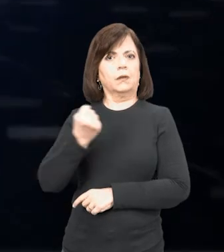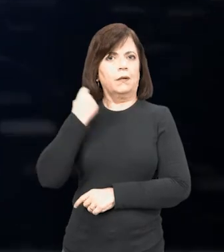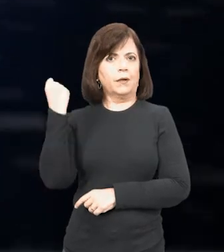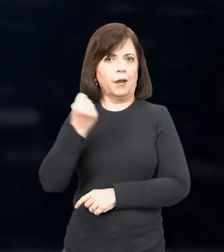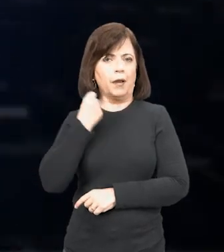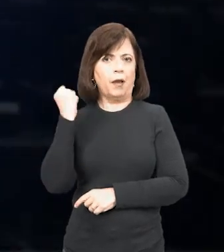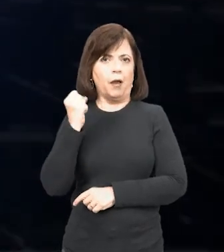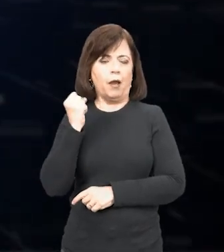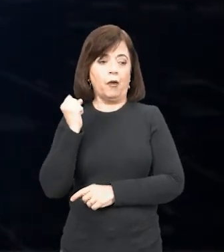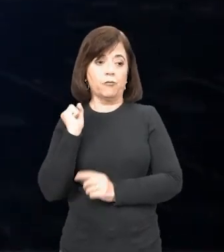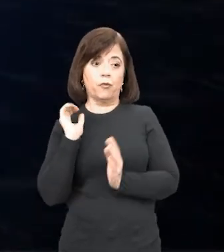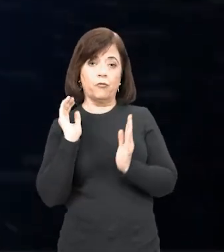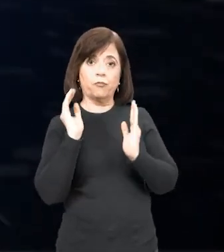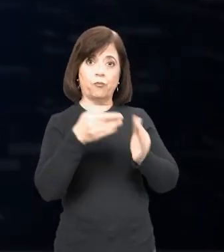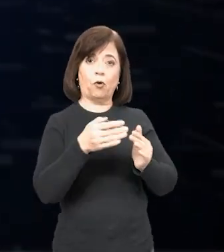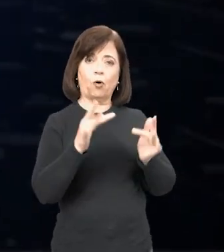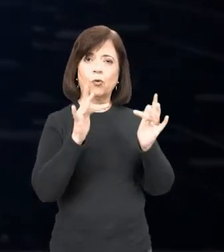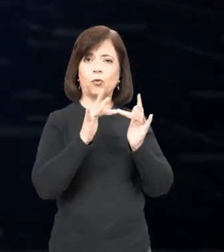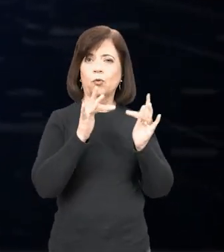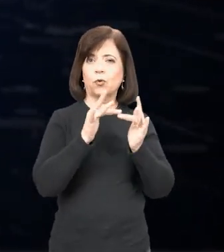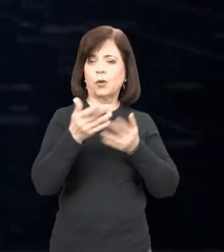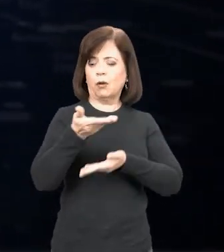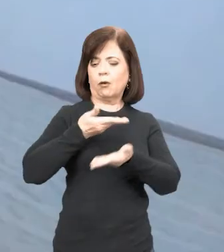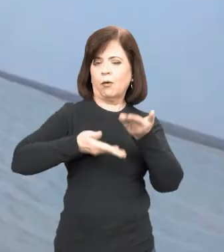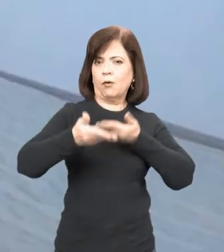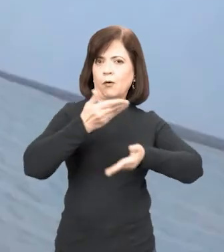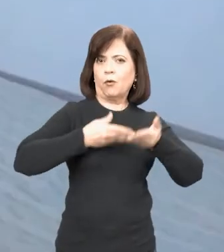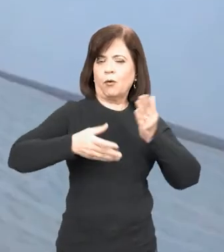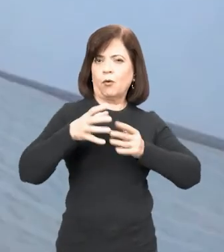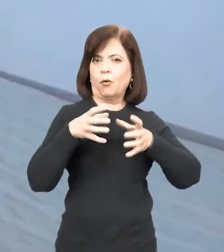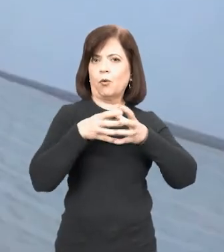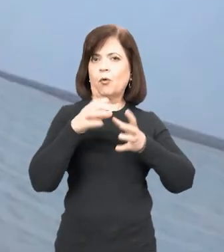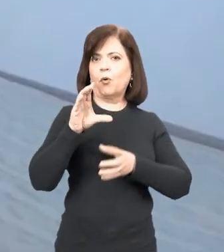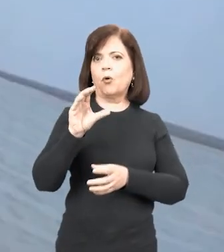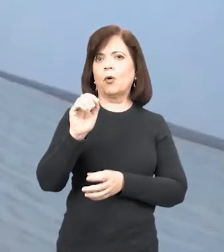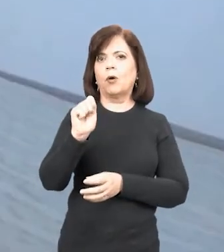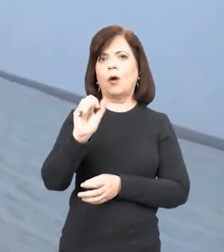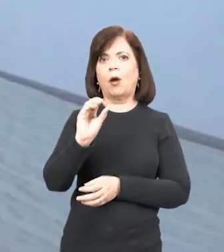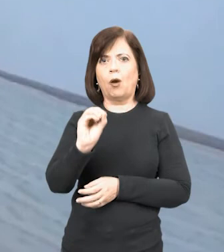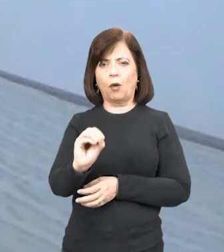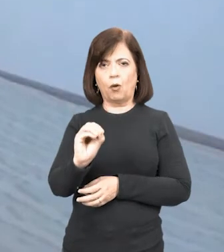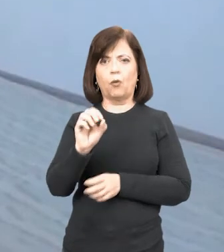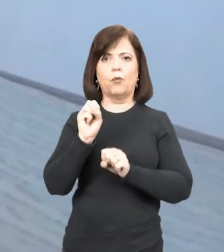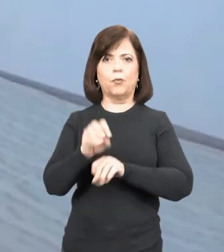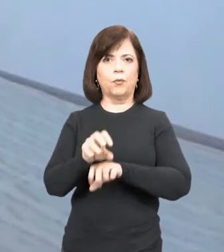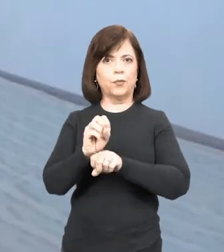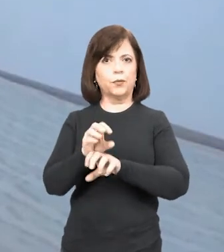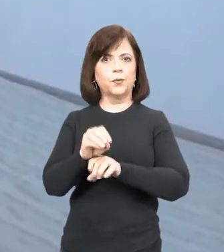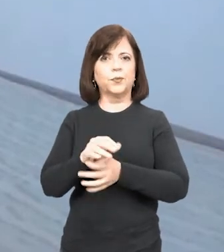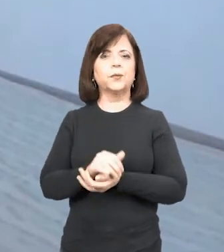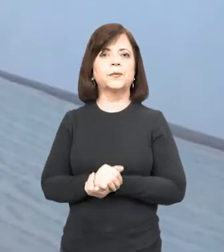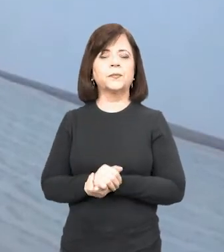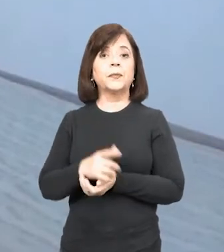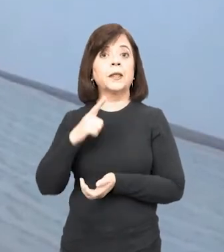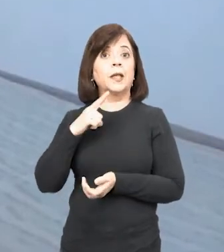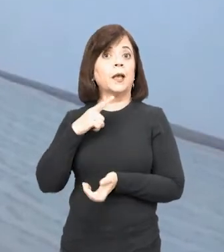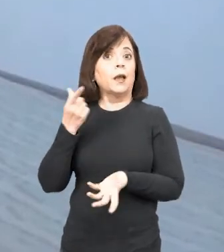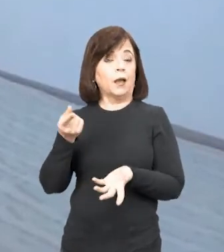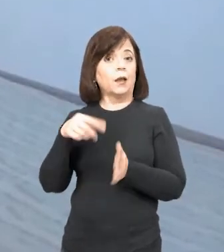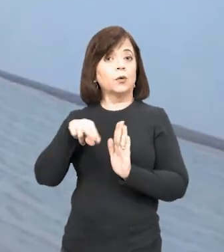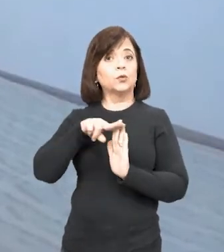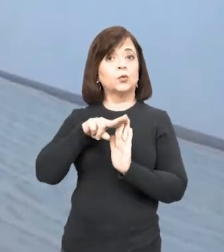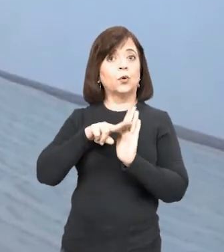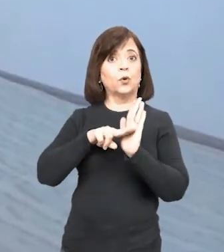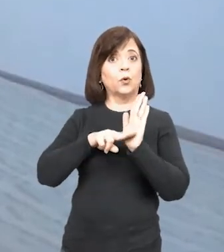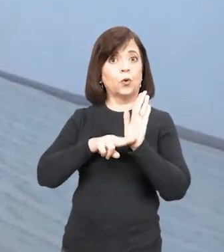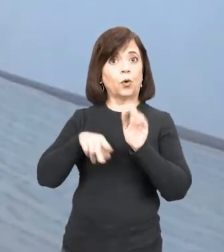CAU Educação, que na verdade é o nosso centro de apoio, que presta suporte técnico e pedagógico, né,